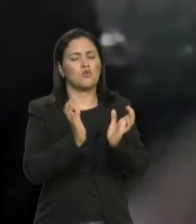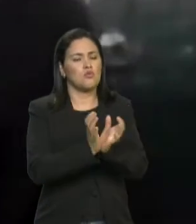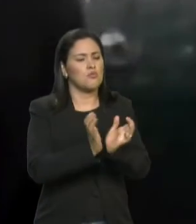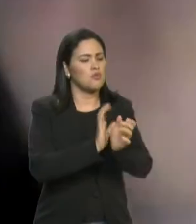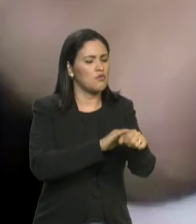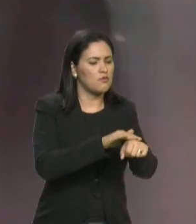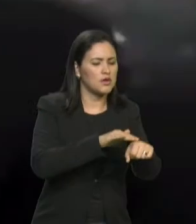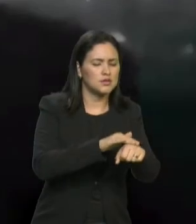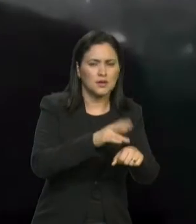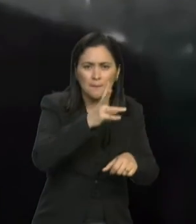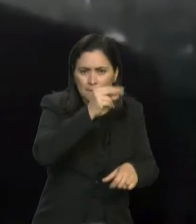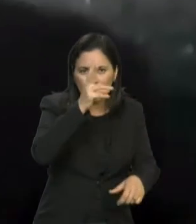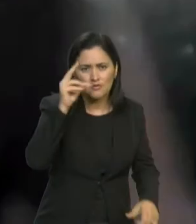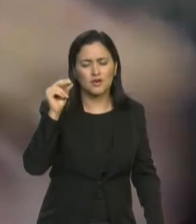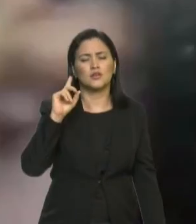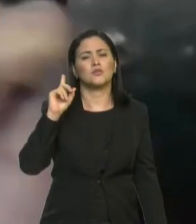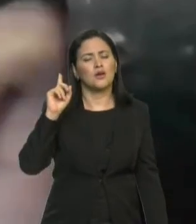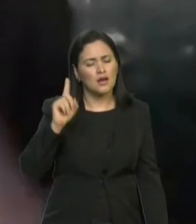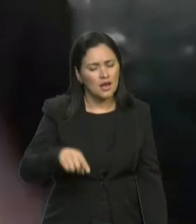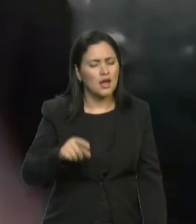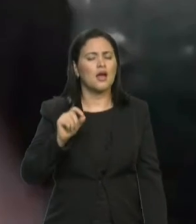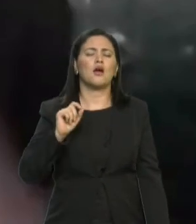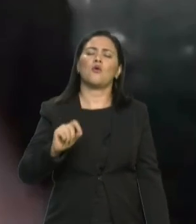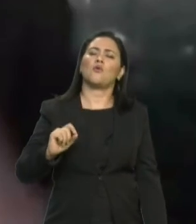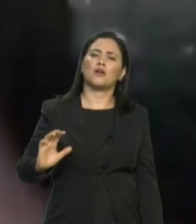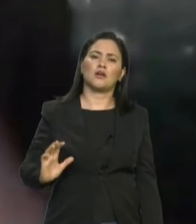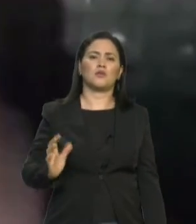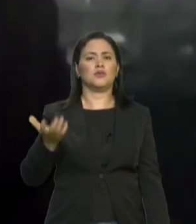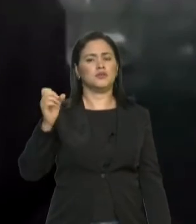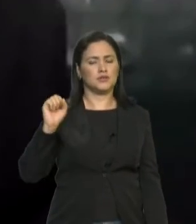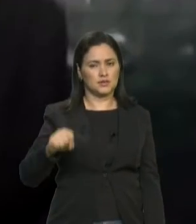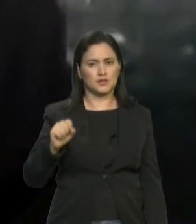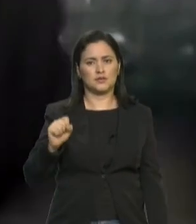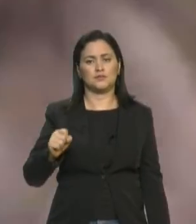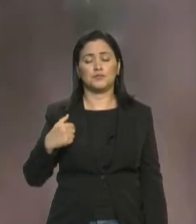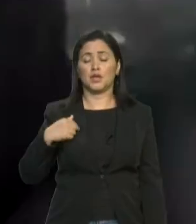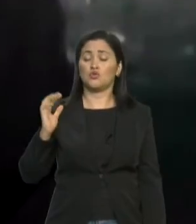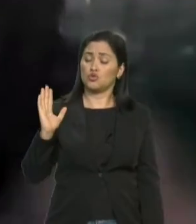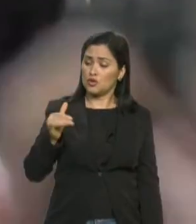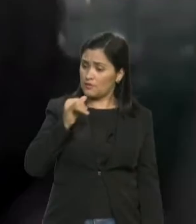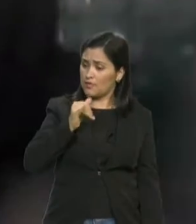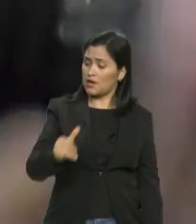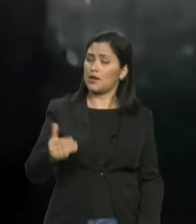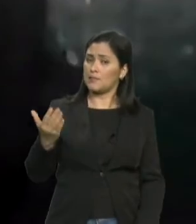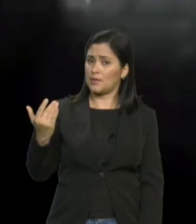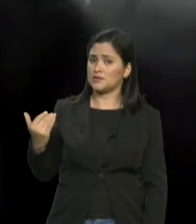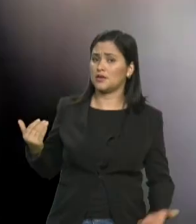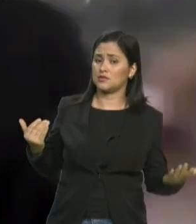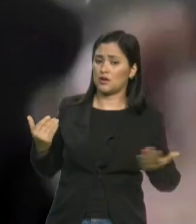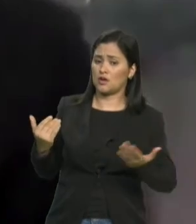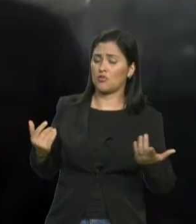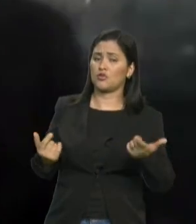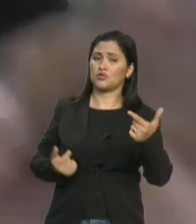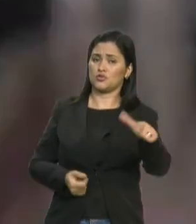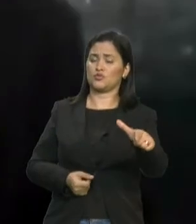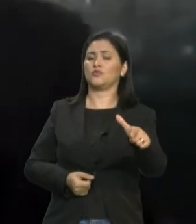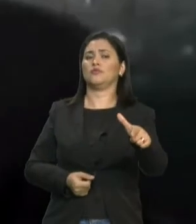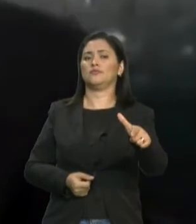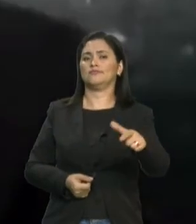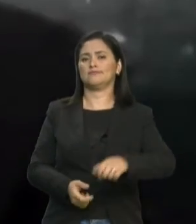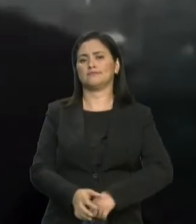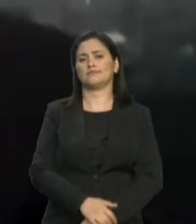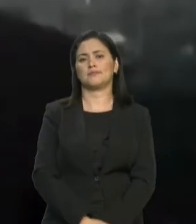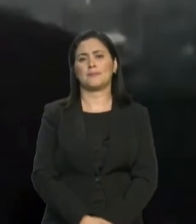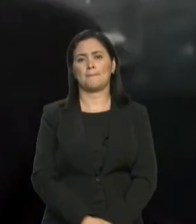dos deputados da base. Eu já falei isso uma vez e estou repetindo. Voltem o olhar de vocês para o passado, para a